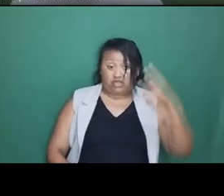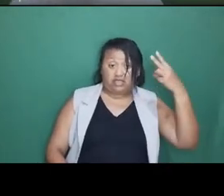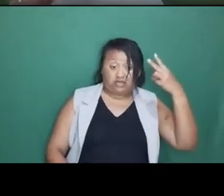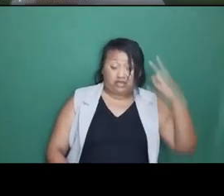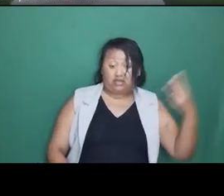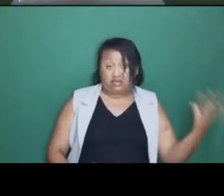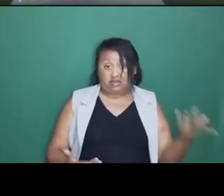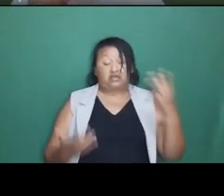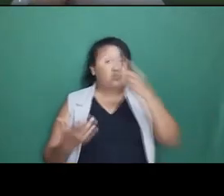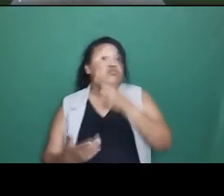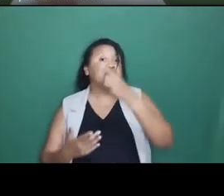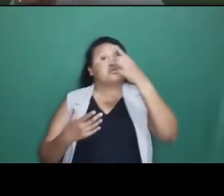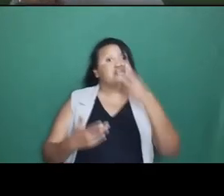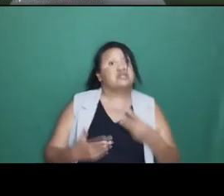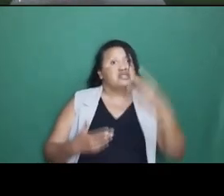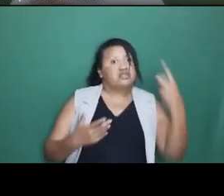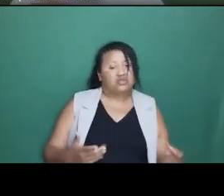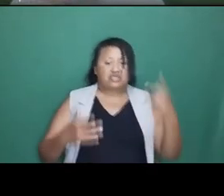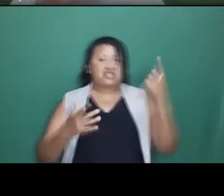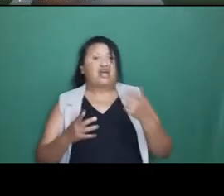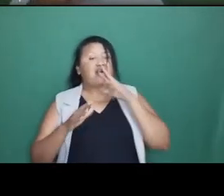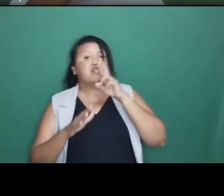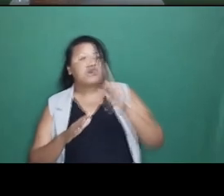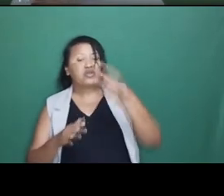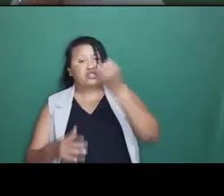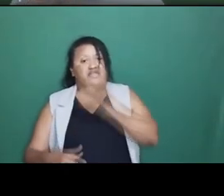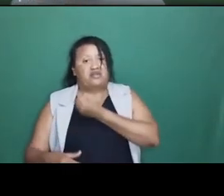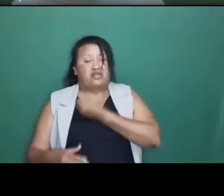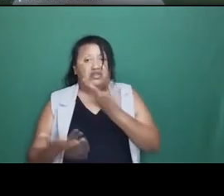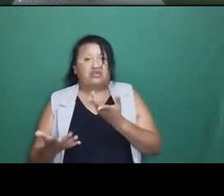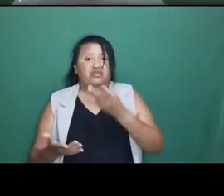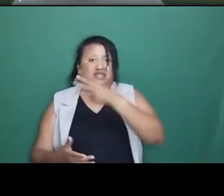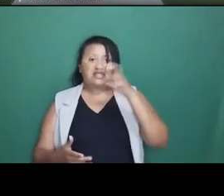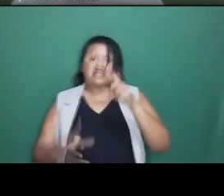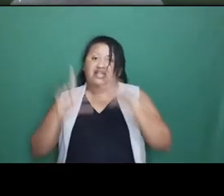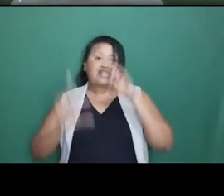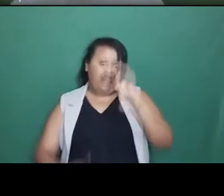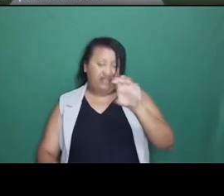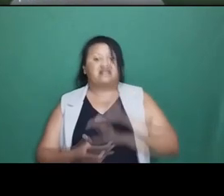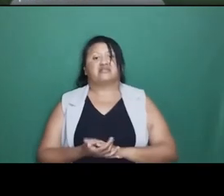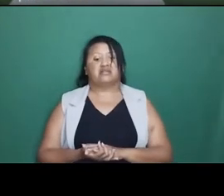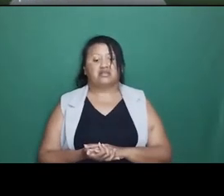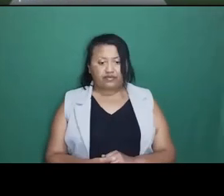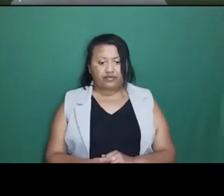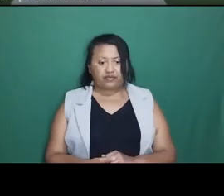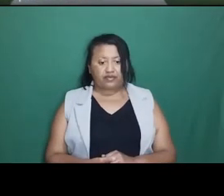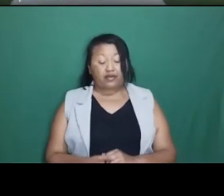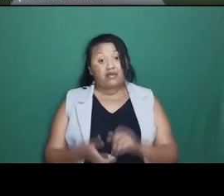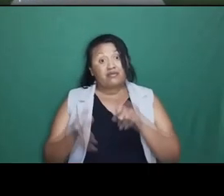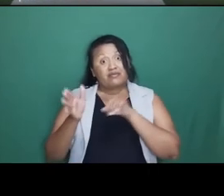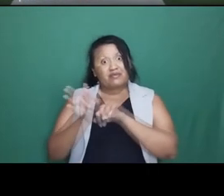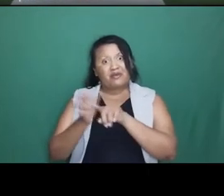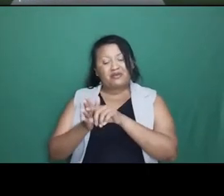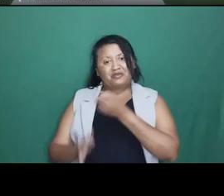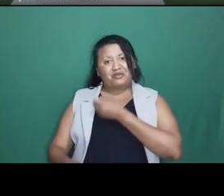é gabarito da questão 35 de história é a letra é questão